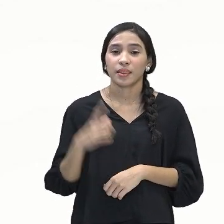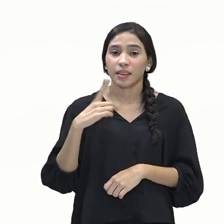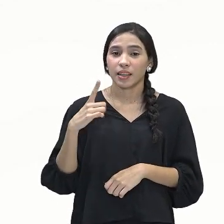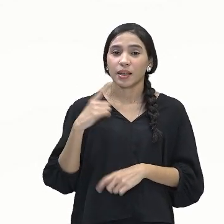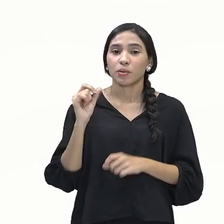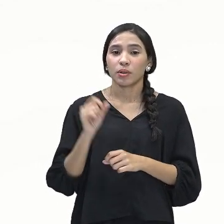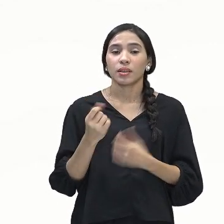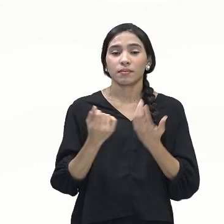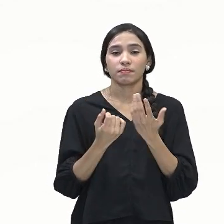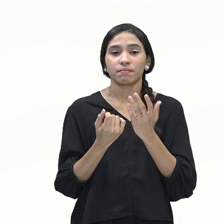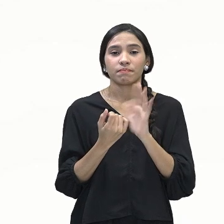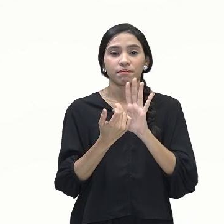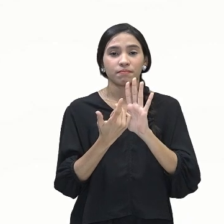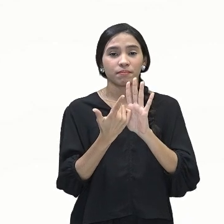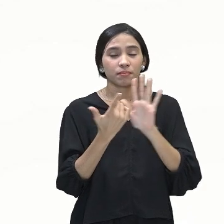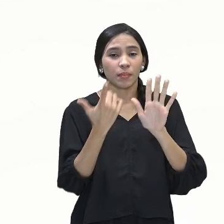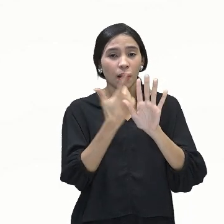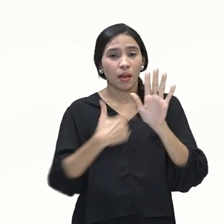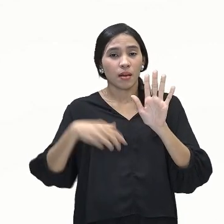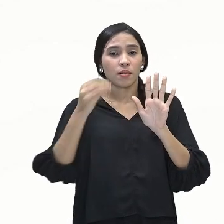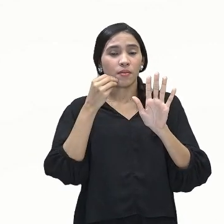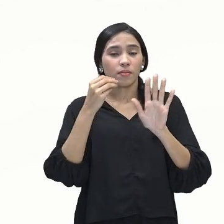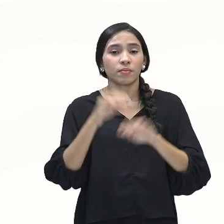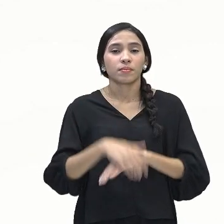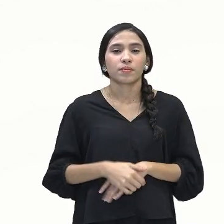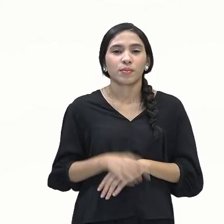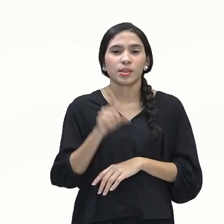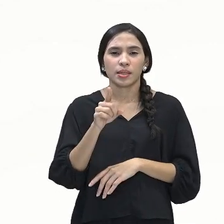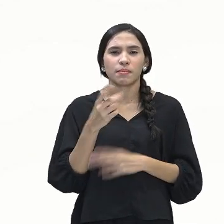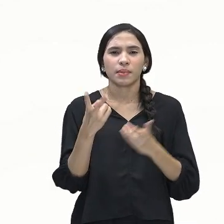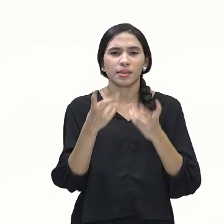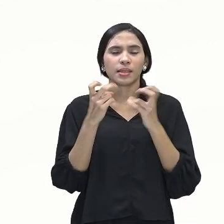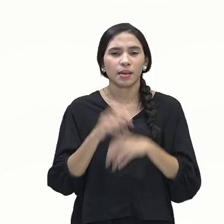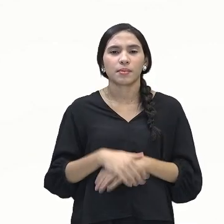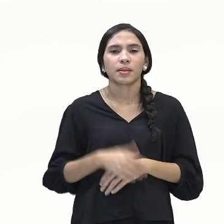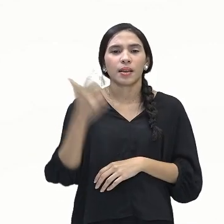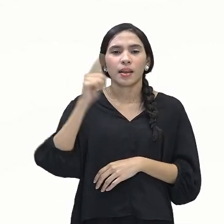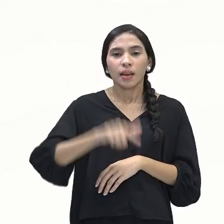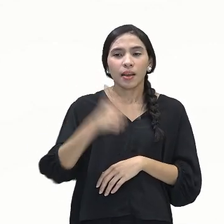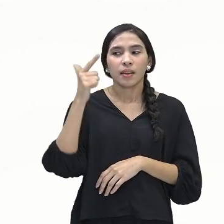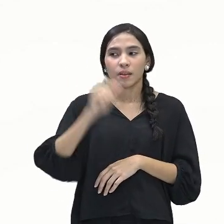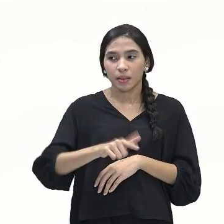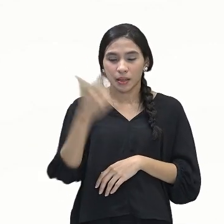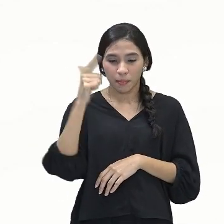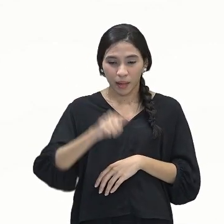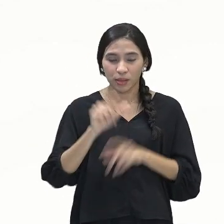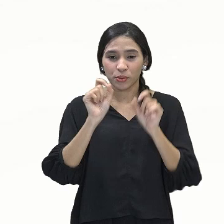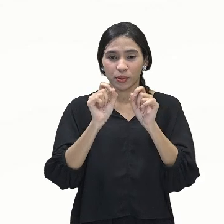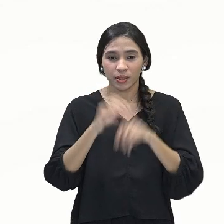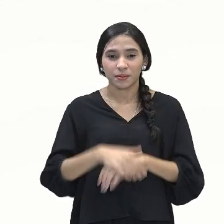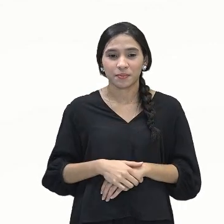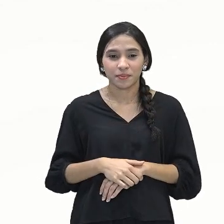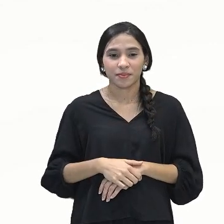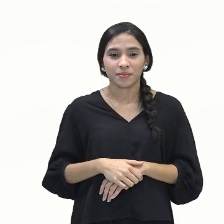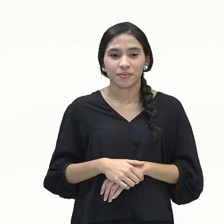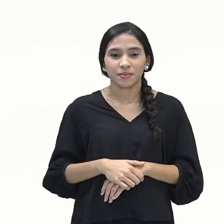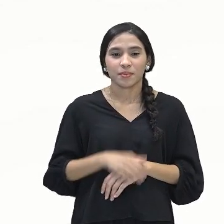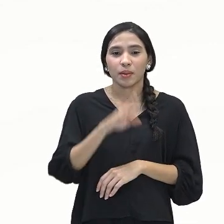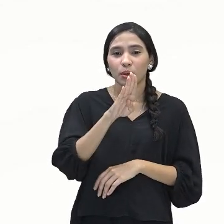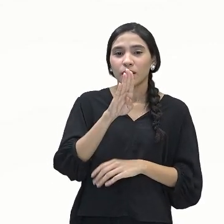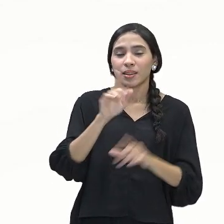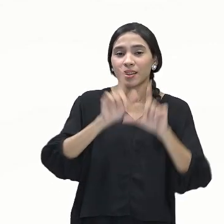figura de linguagem. Perceba que ele repete bastante o B,